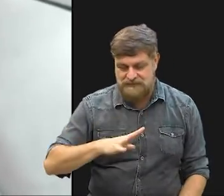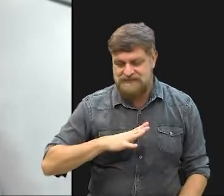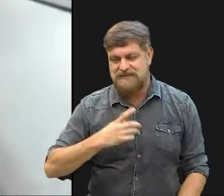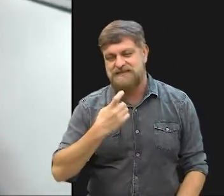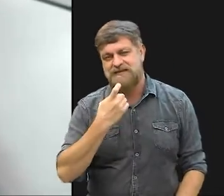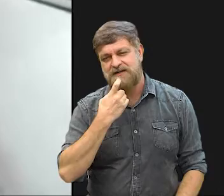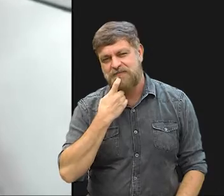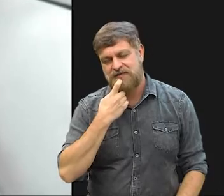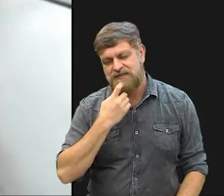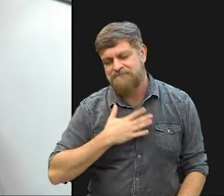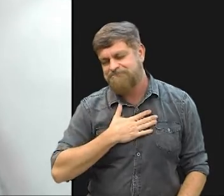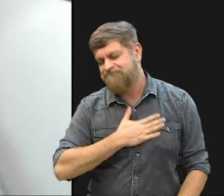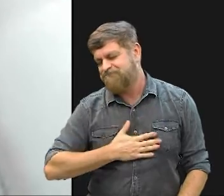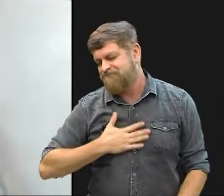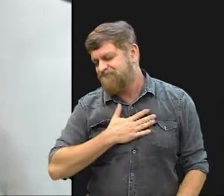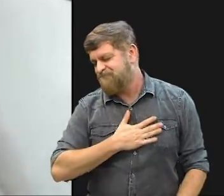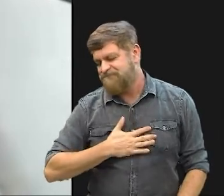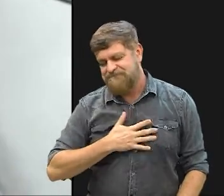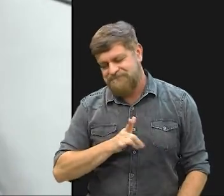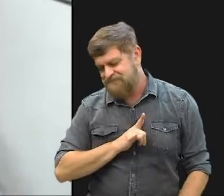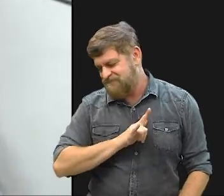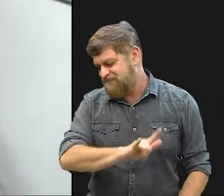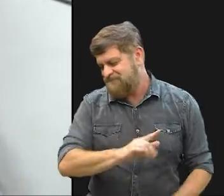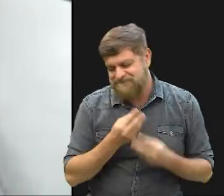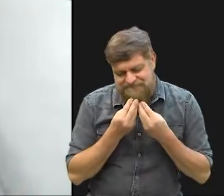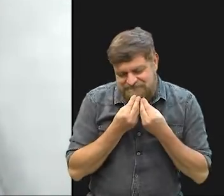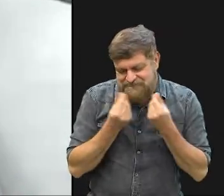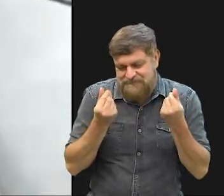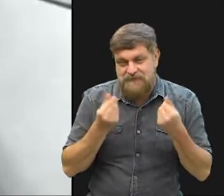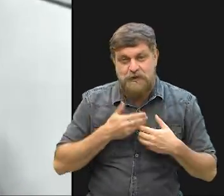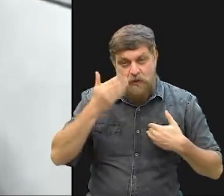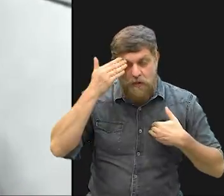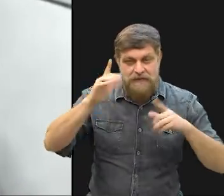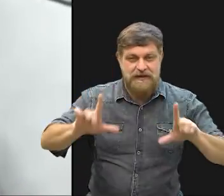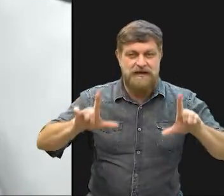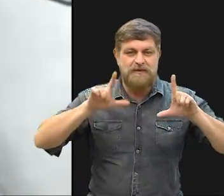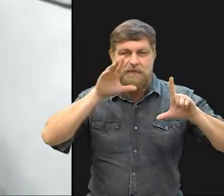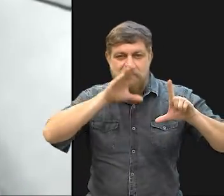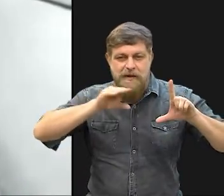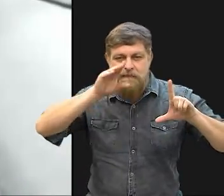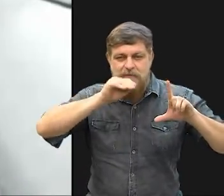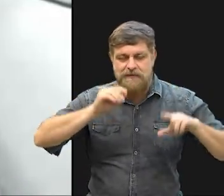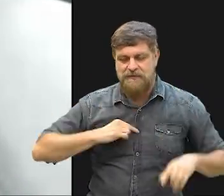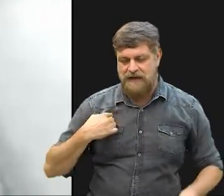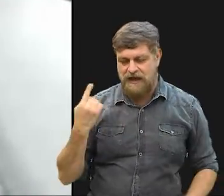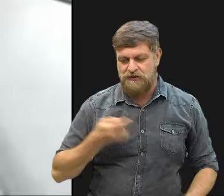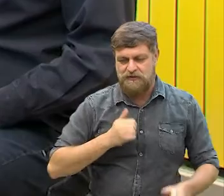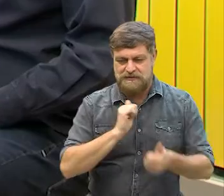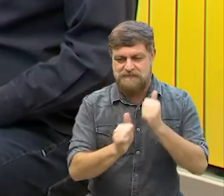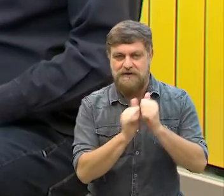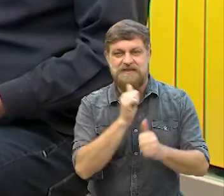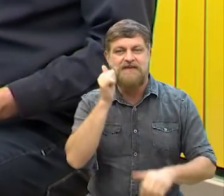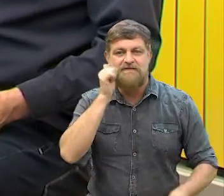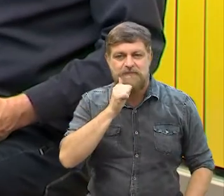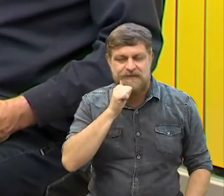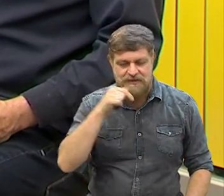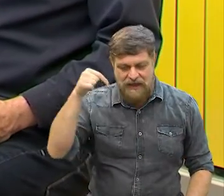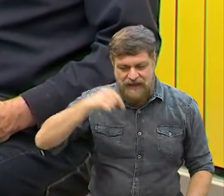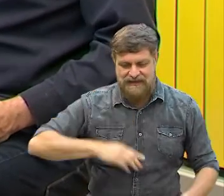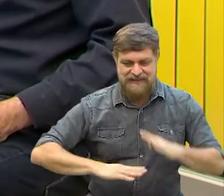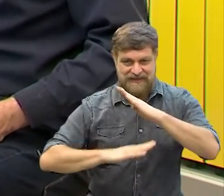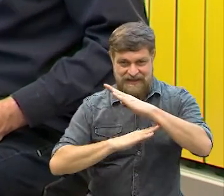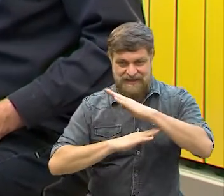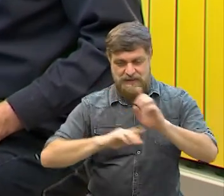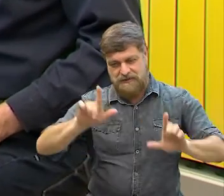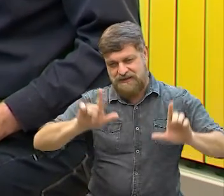Campinas, de Campinas, para mim é sempre mais gostoso. Muito obrigado pelo espaço e por falar da nossa modalidade. E as portas da TV